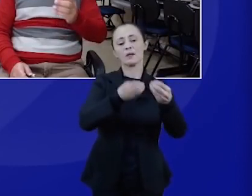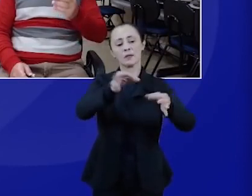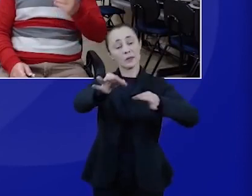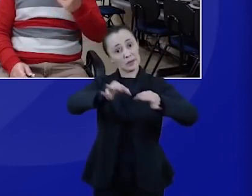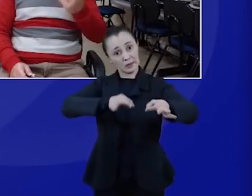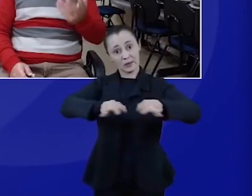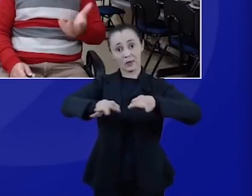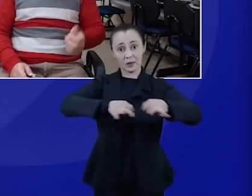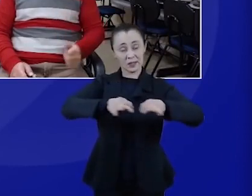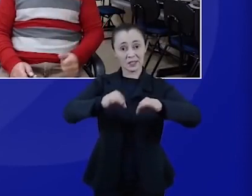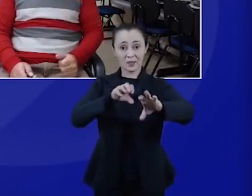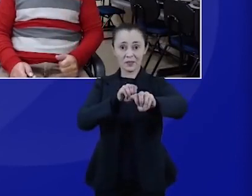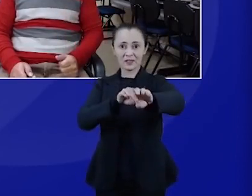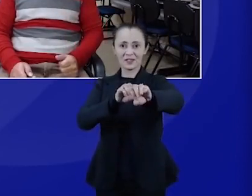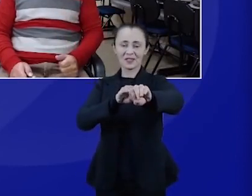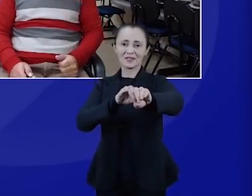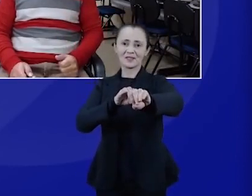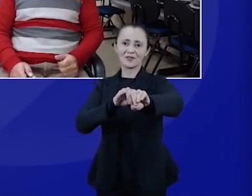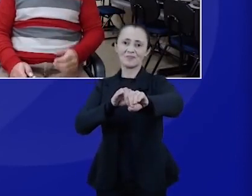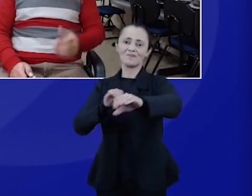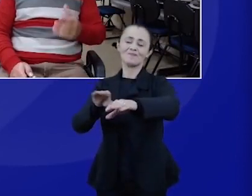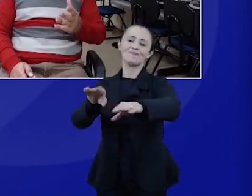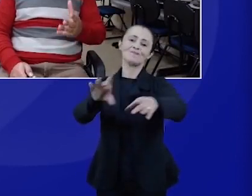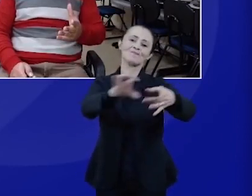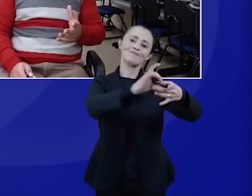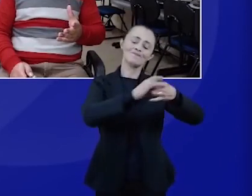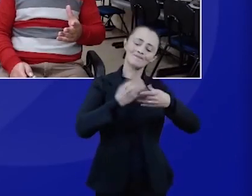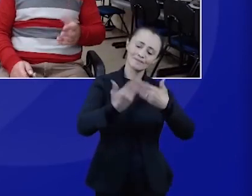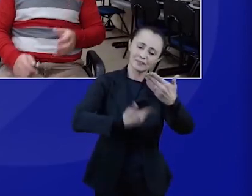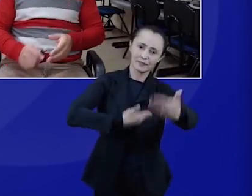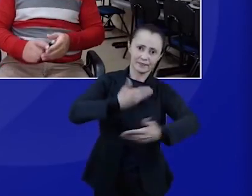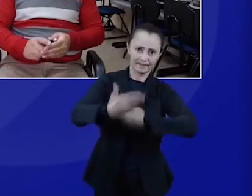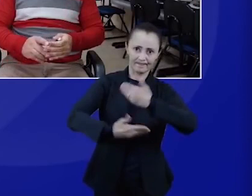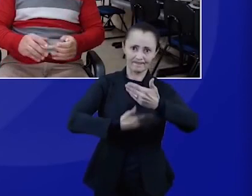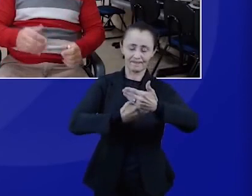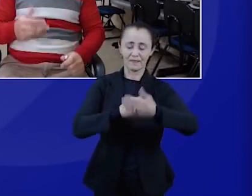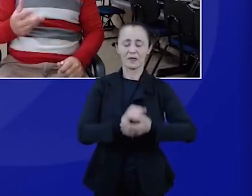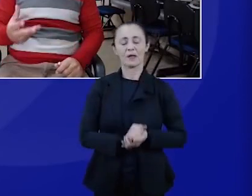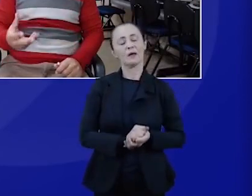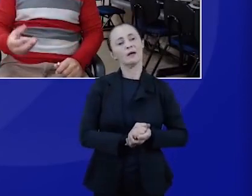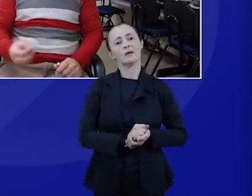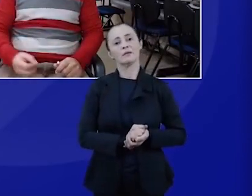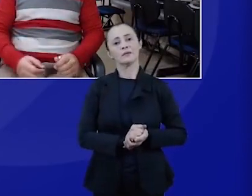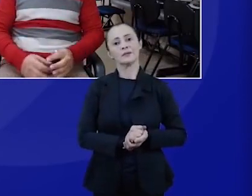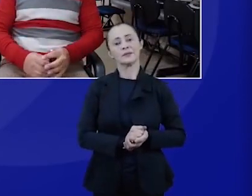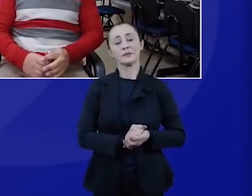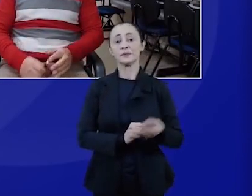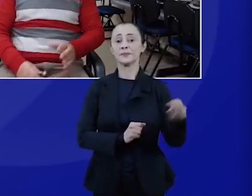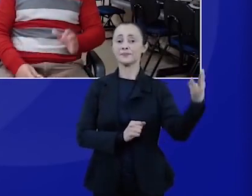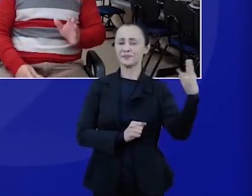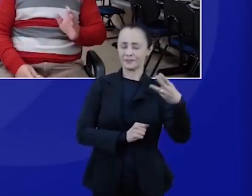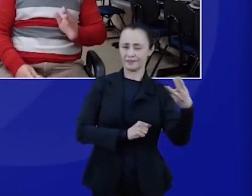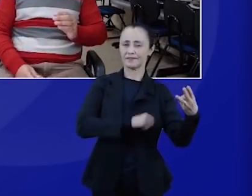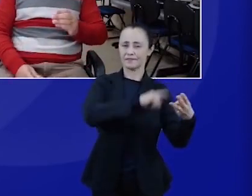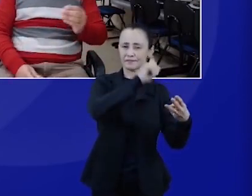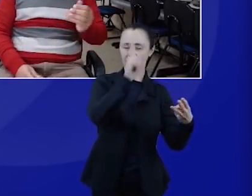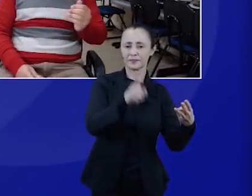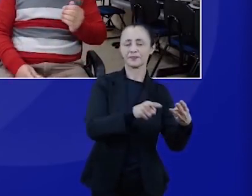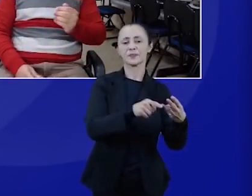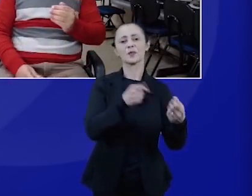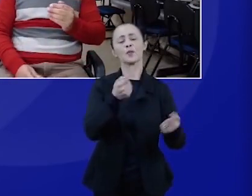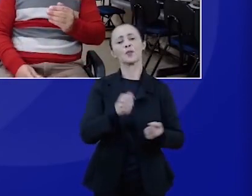de uma educação solidária. No terceiro ponto, que nós gostaríamos de conversar com vocês, é